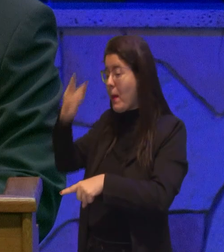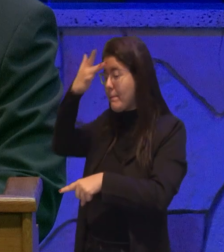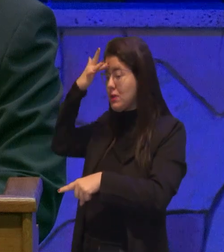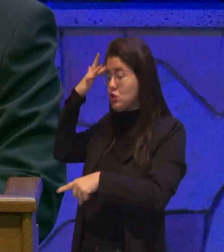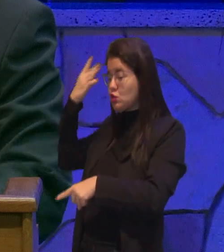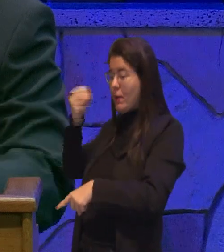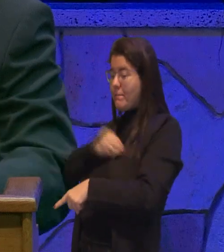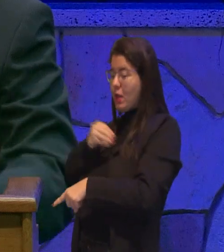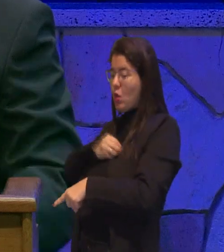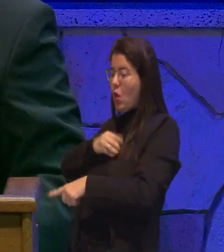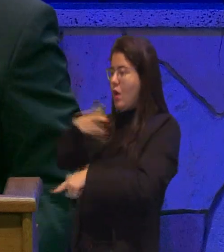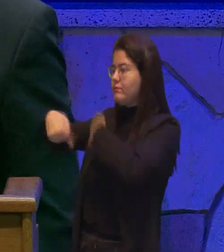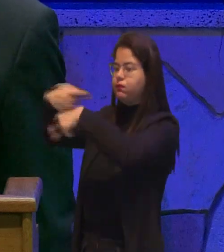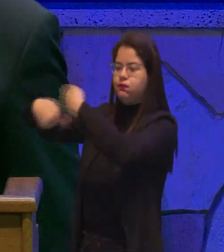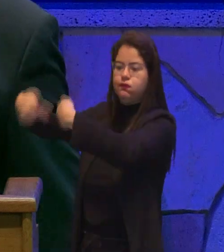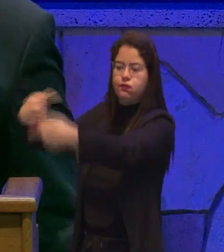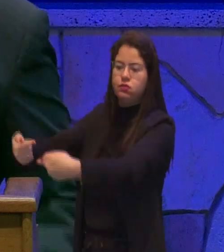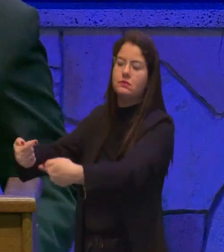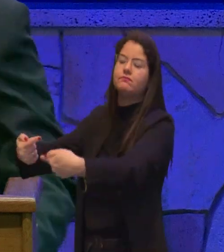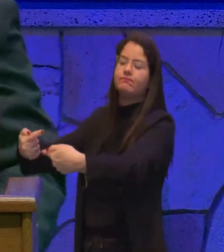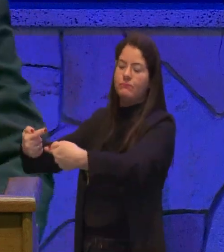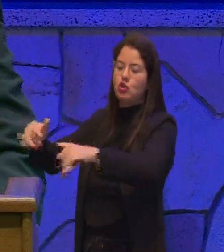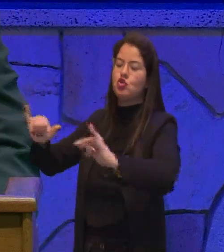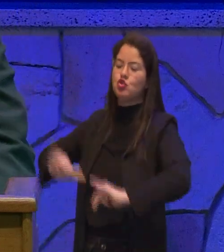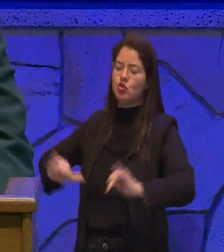pecado. Veja o verso 18 do mesmo texto.